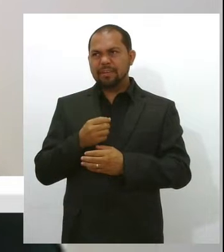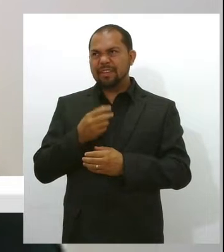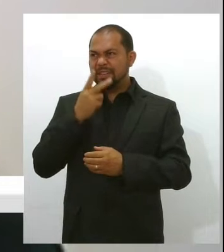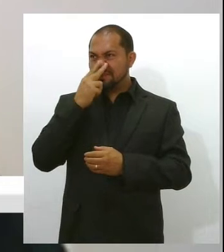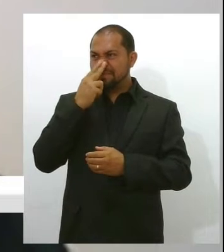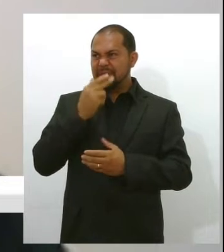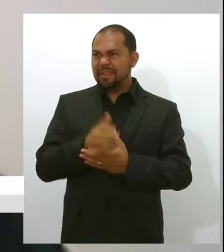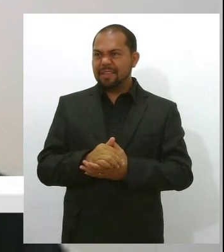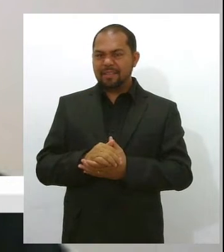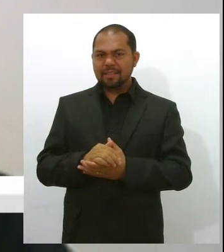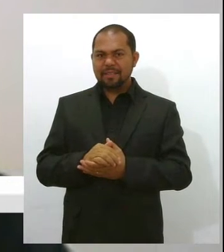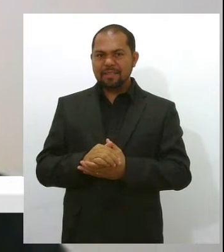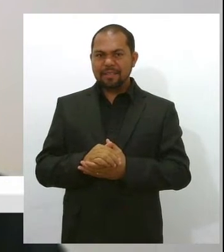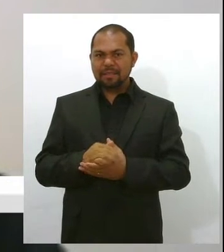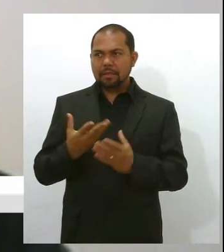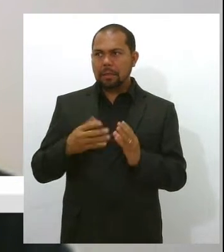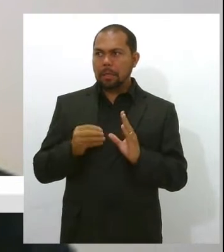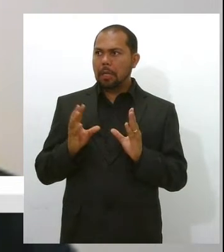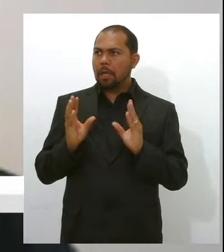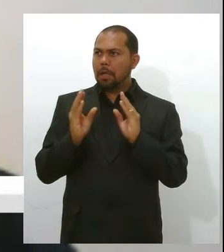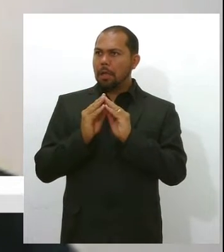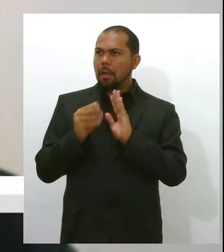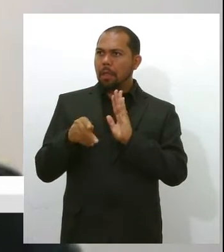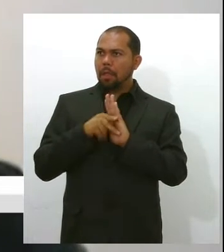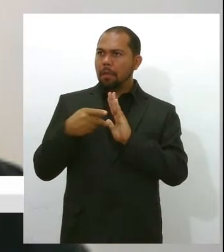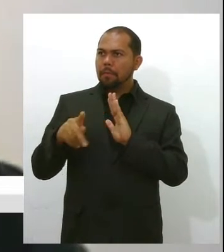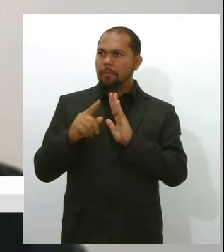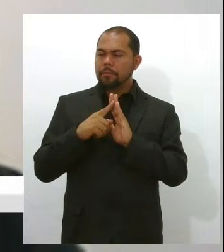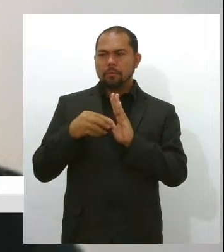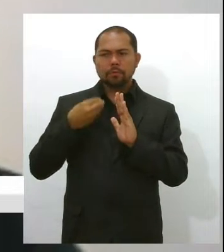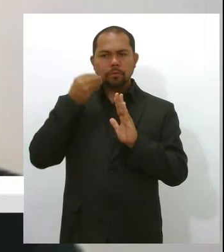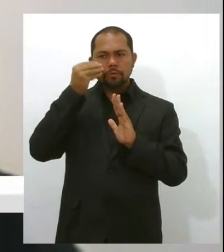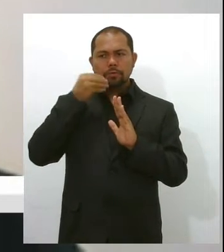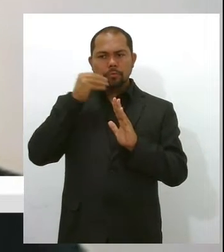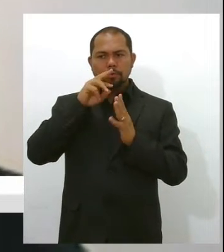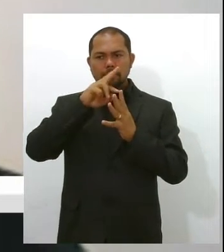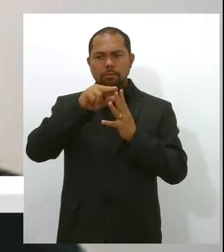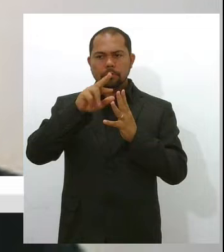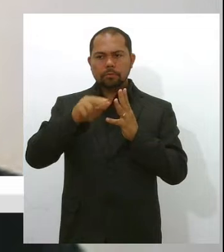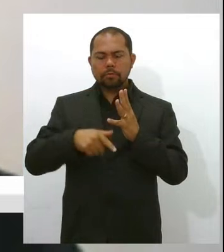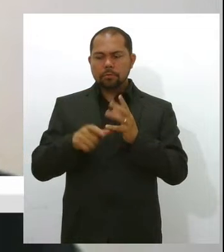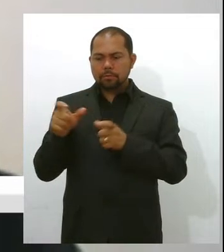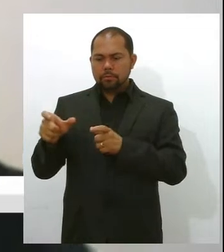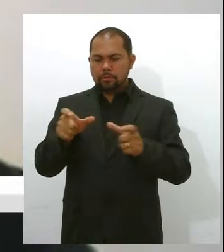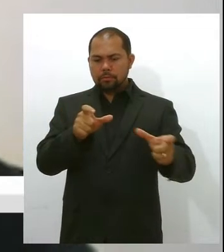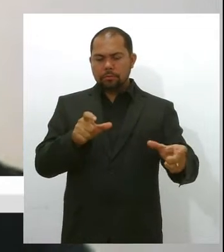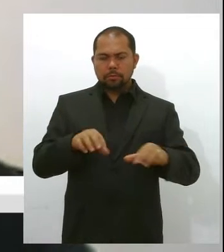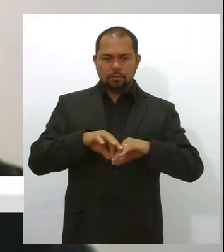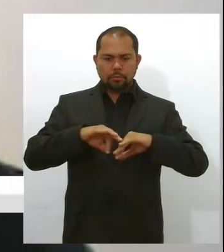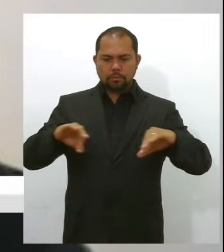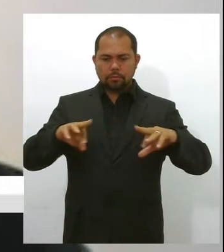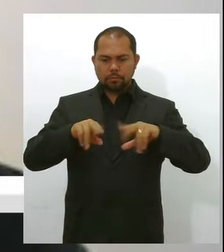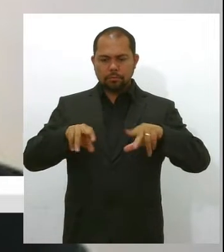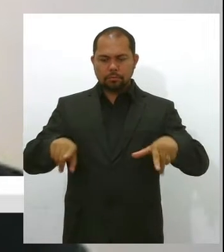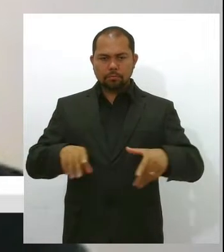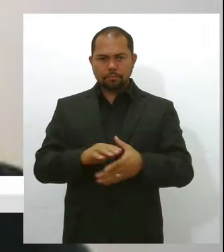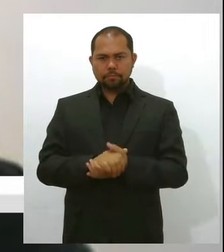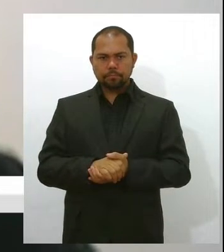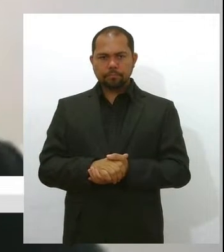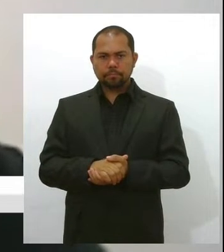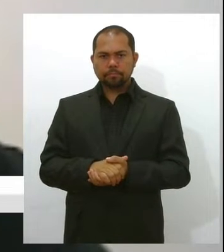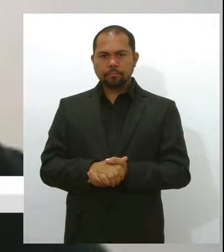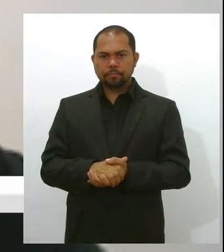definida, assim, mas, assim, é uma experiência diferente para muitas pessoas. Mas, assim, A rigor a gente